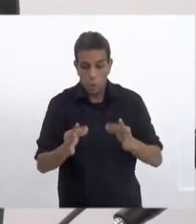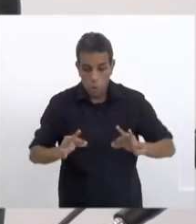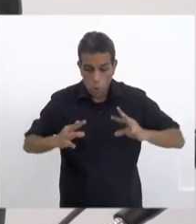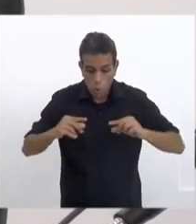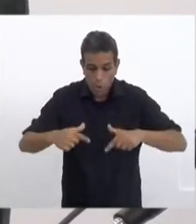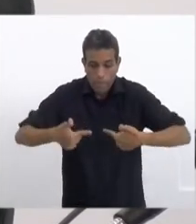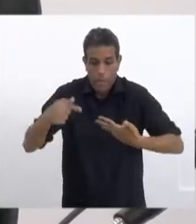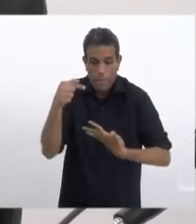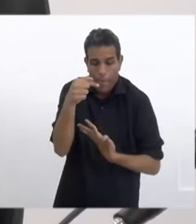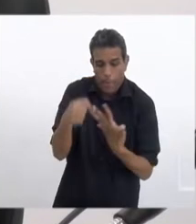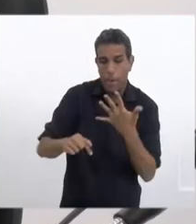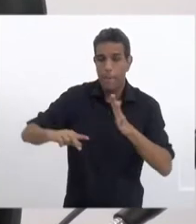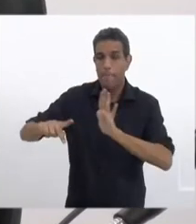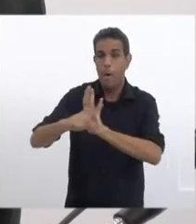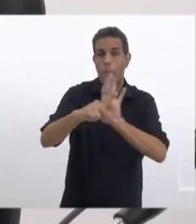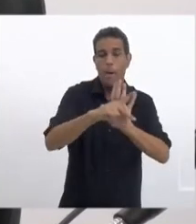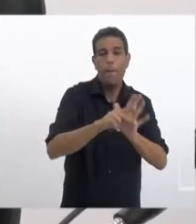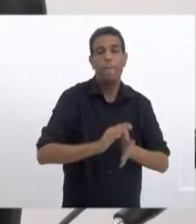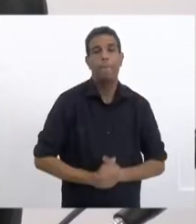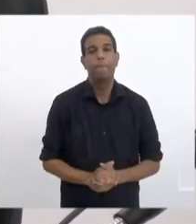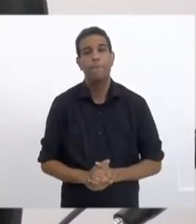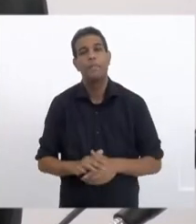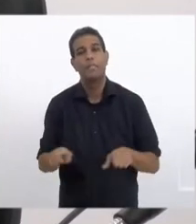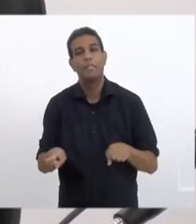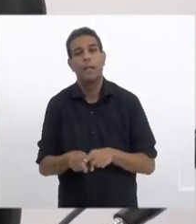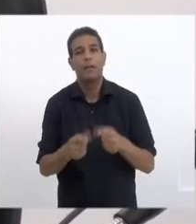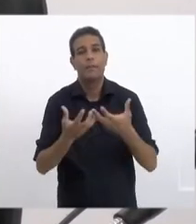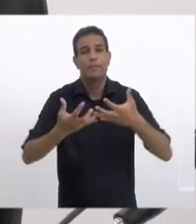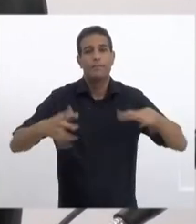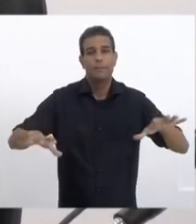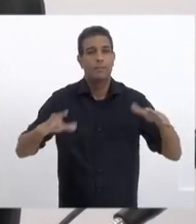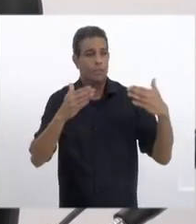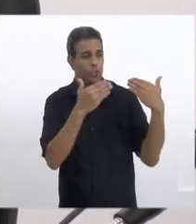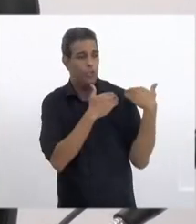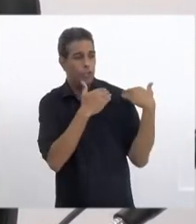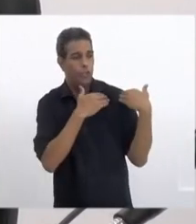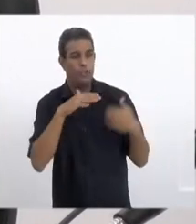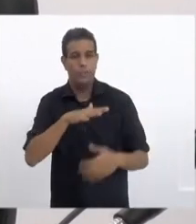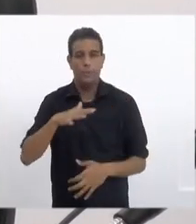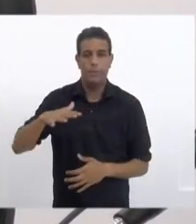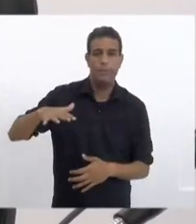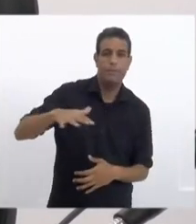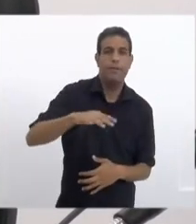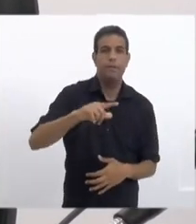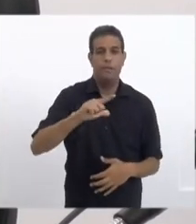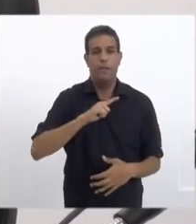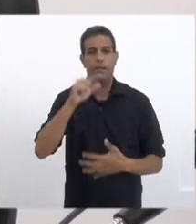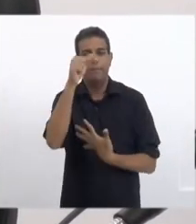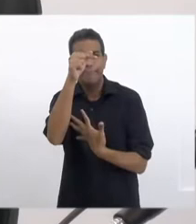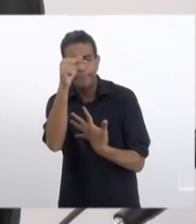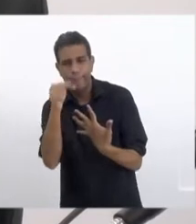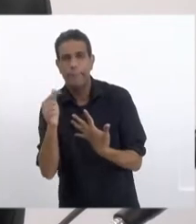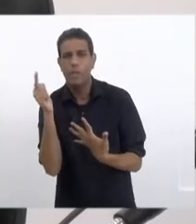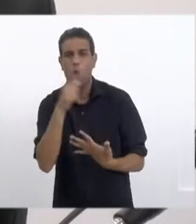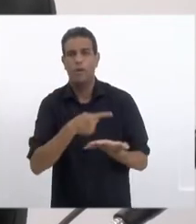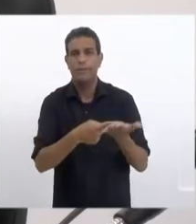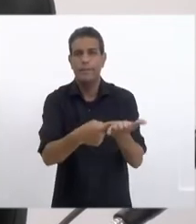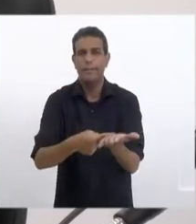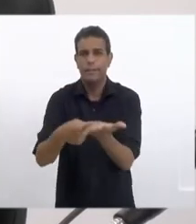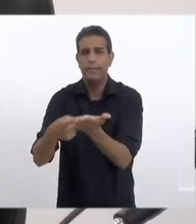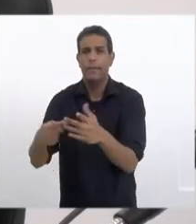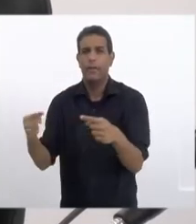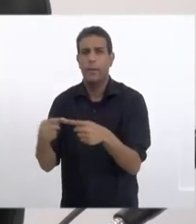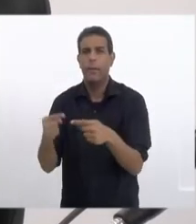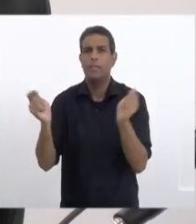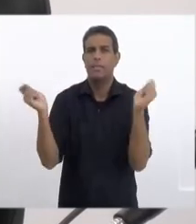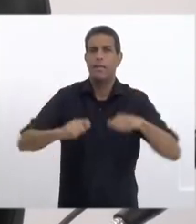produção efetiva de políticas públicas e com a divisão de responsabilidades dos diferentes atores, diferentes órgãos municipais. Isso